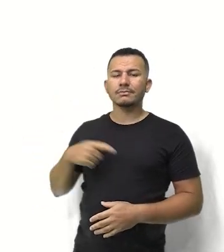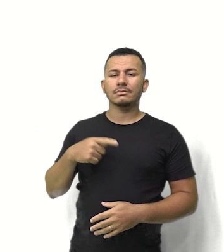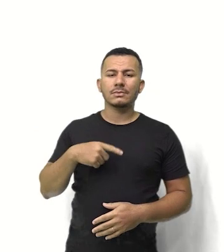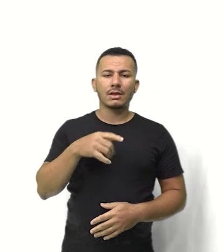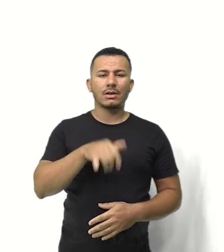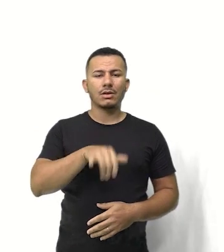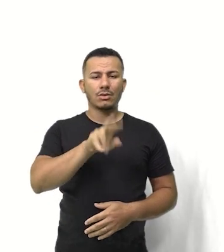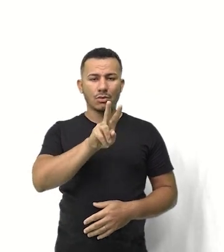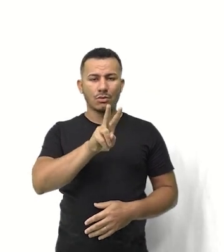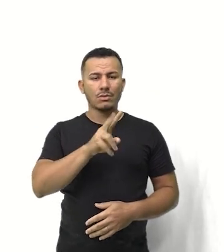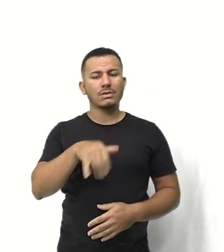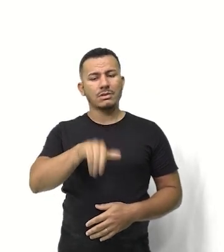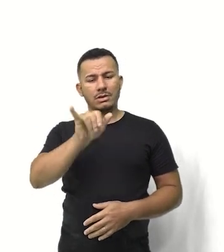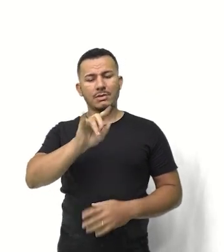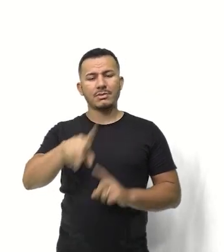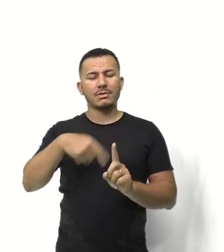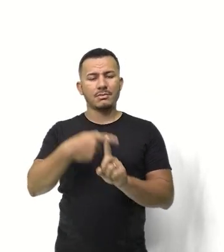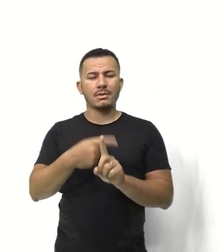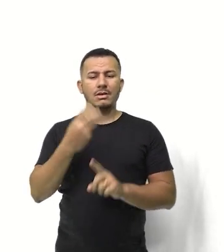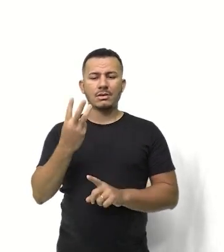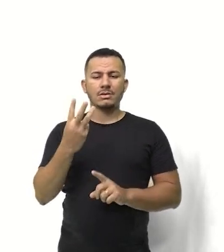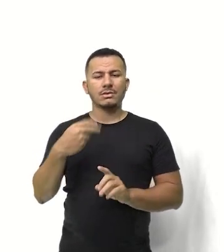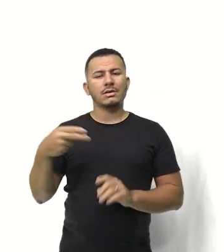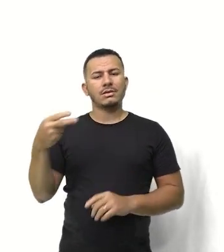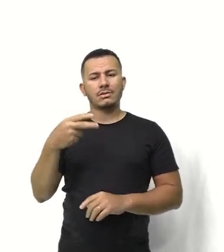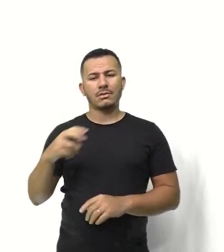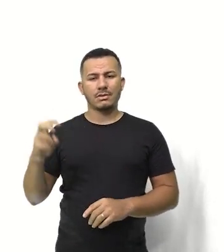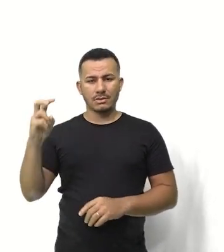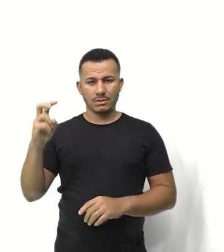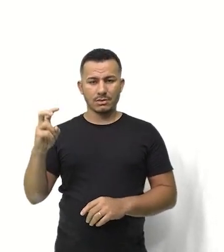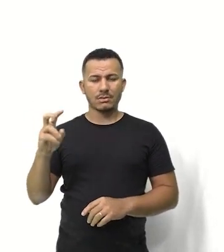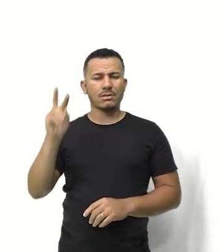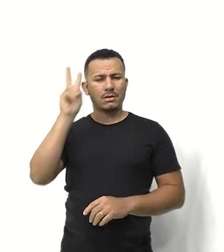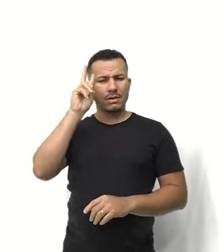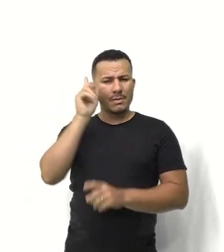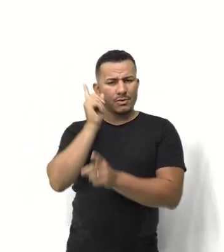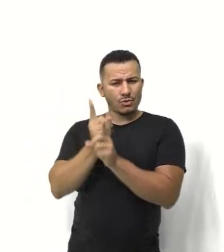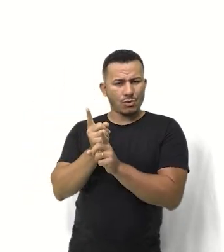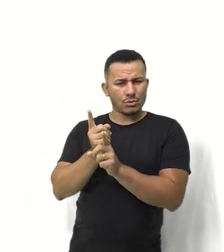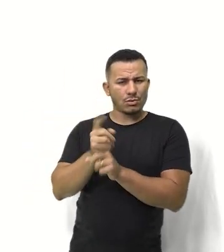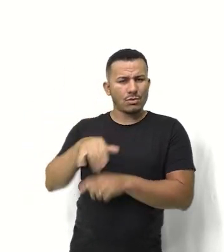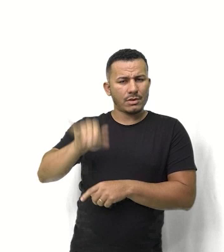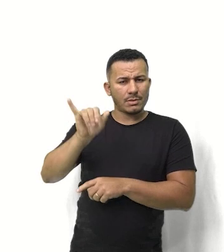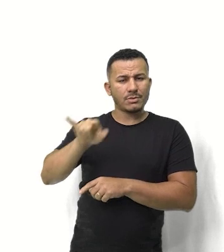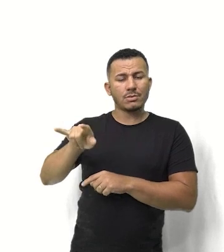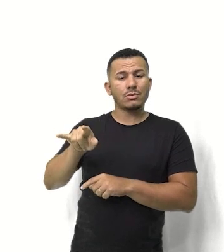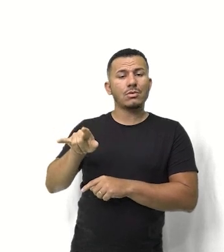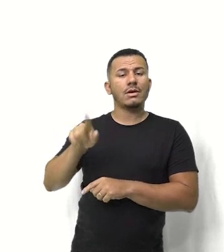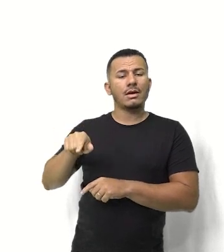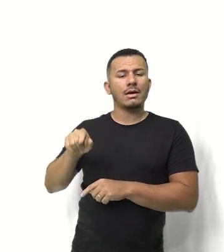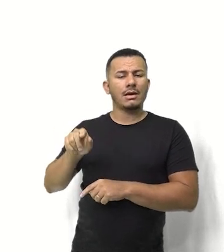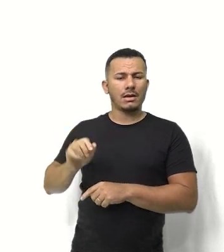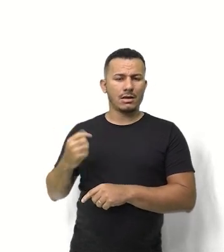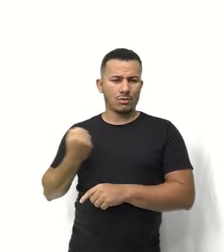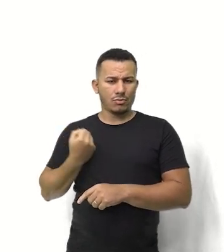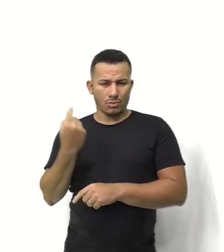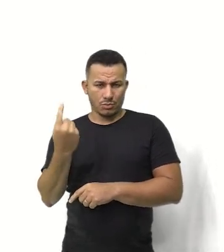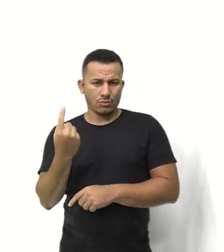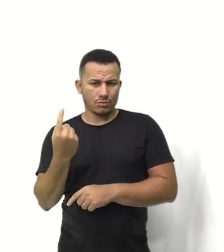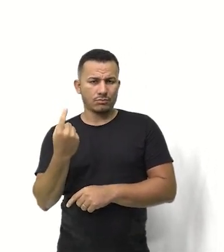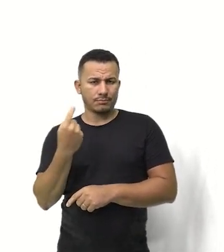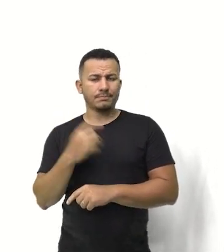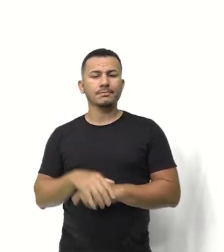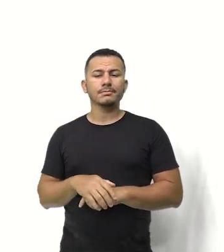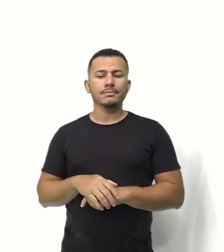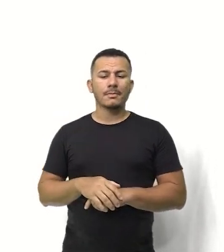temos inicialmente, 2y mais 3 igual a 5. Mas qual foi o valor de y que nós achamos? Y igual